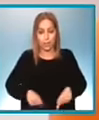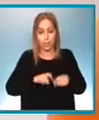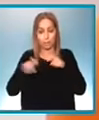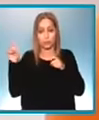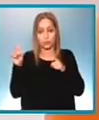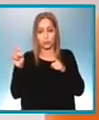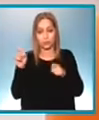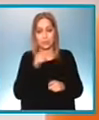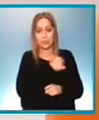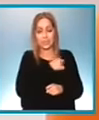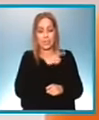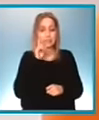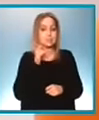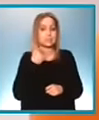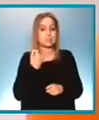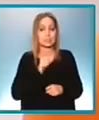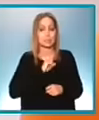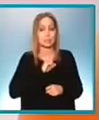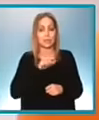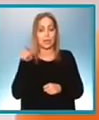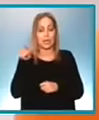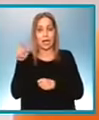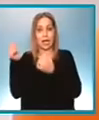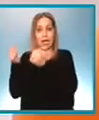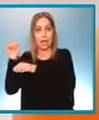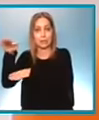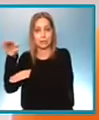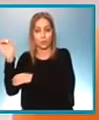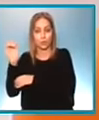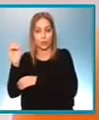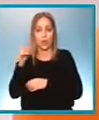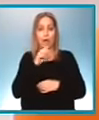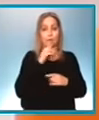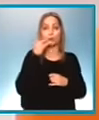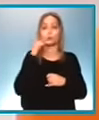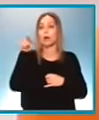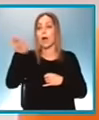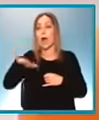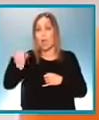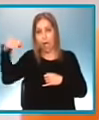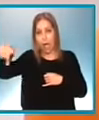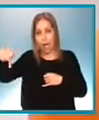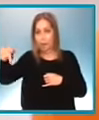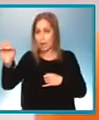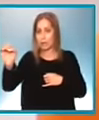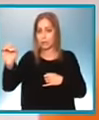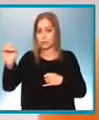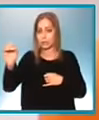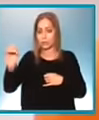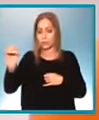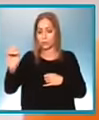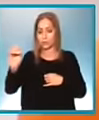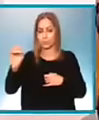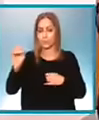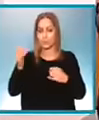embora para a casa da minha tia, onde não havia tanques, porque ela telefonou, oh Maria, há tanques na tua rua? Não. As miúdas foram